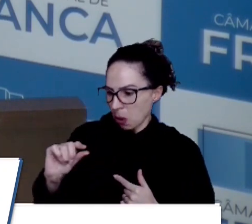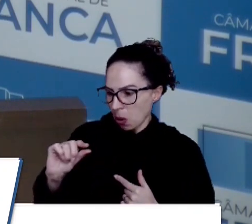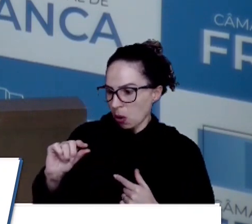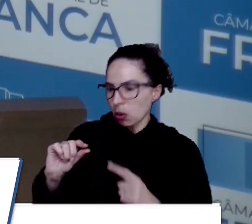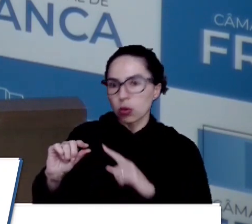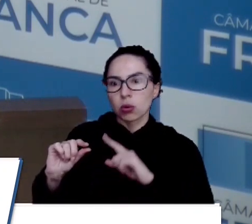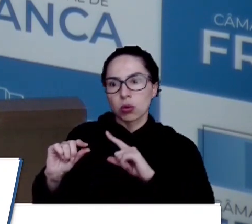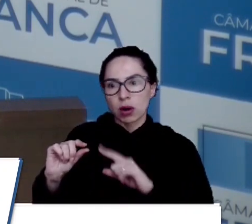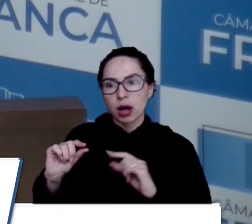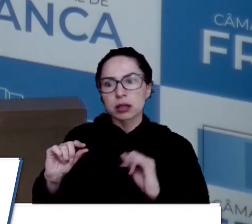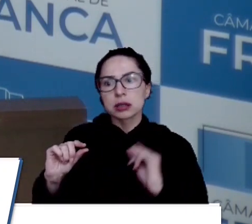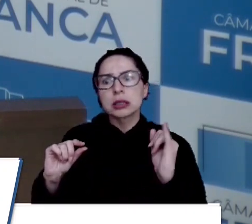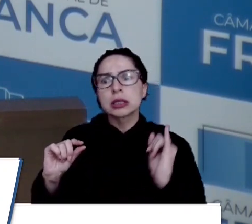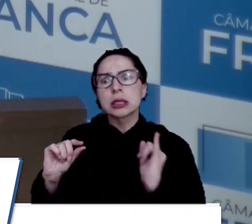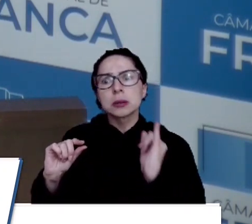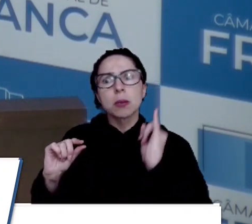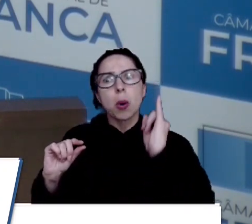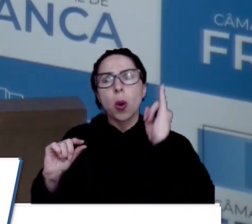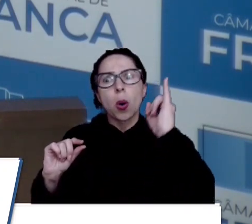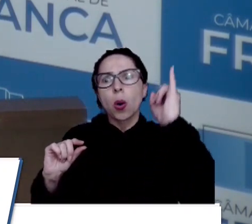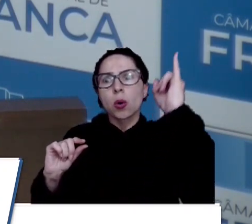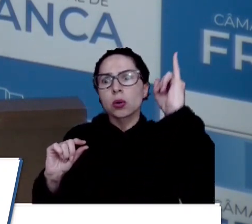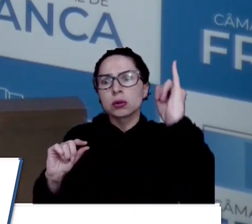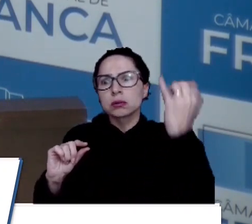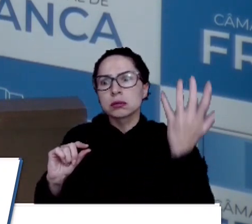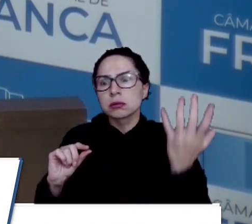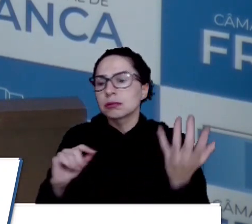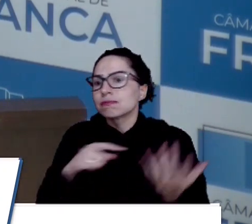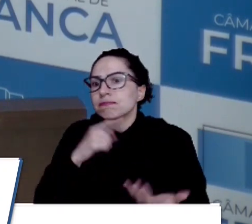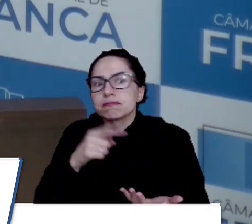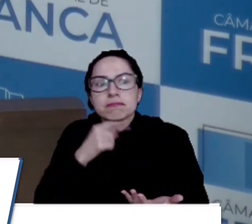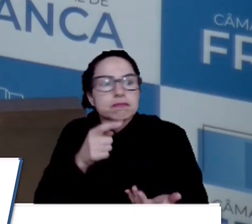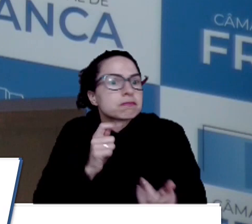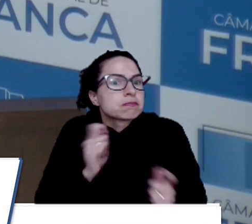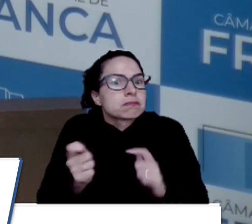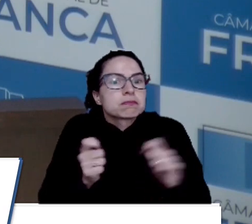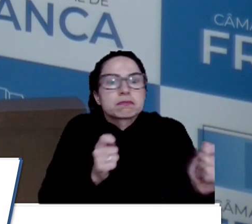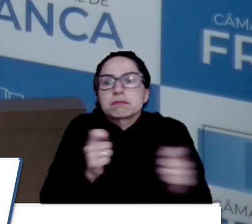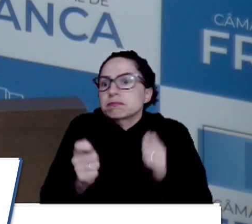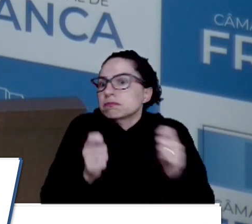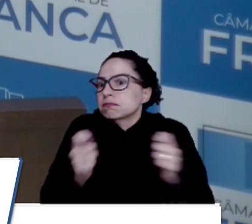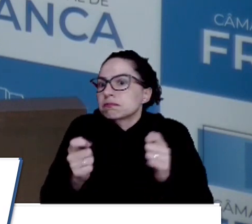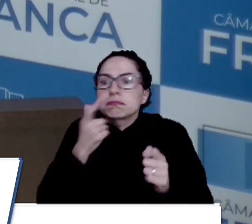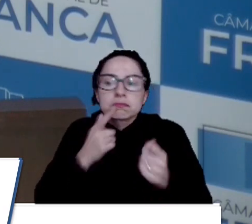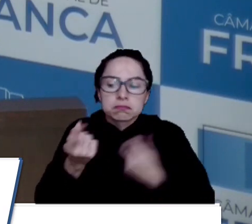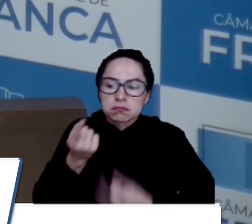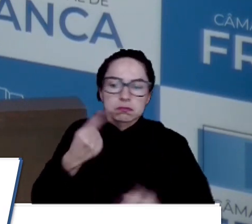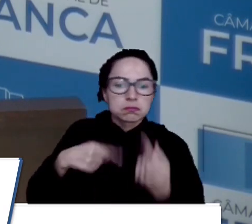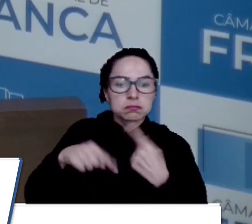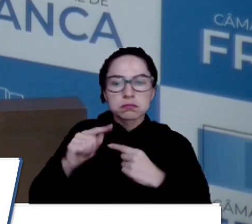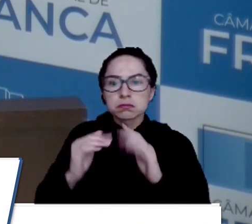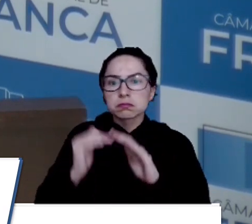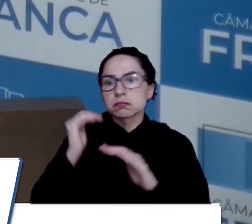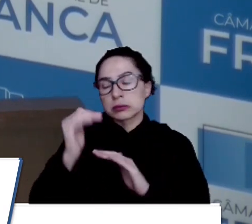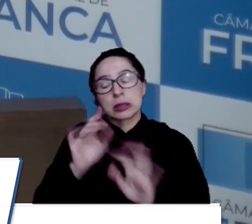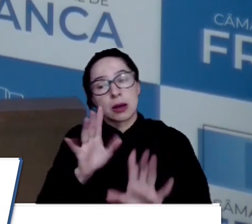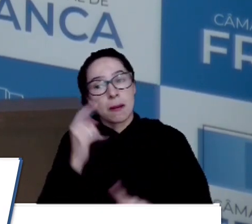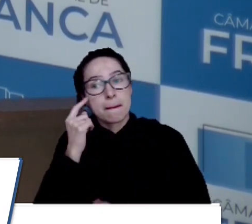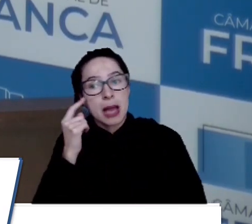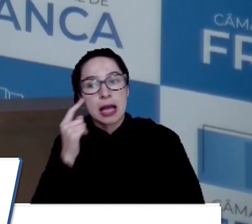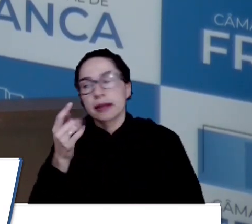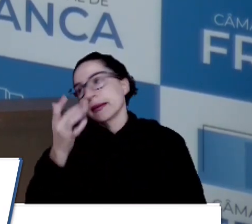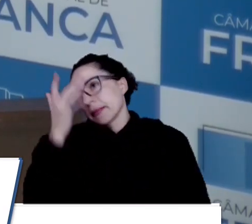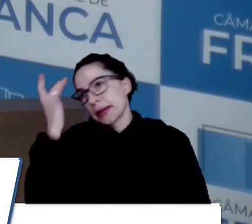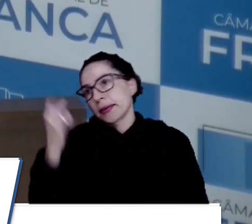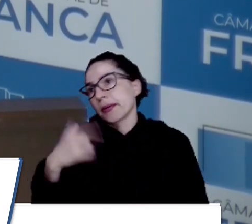para baixo, cada vez não vai ter condições de subir de vida. Porque imagina, uma pessoa que ganha 15,